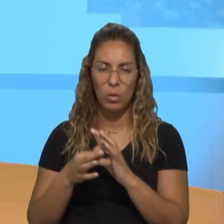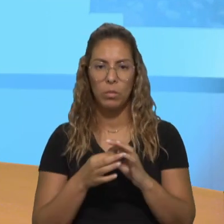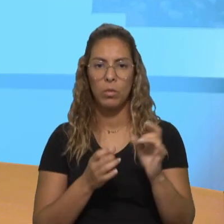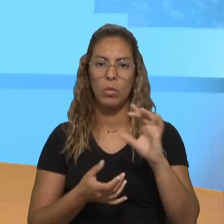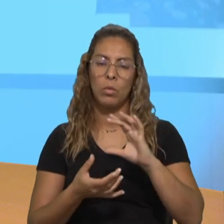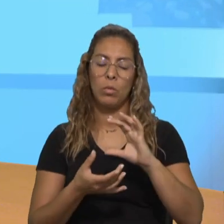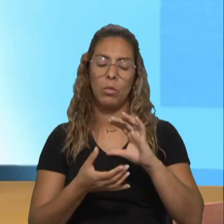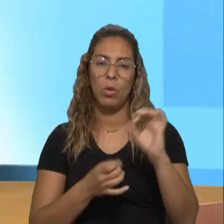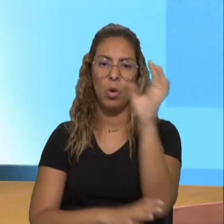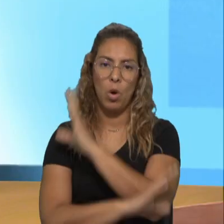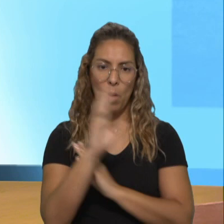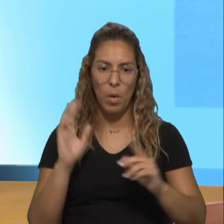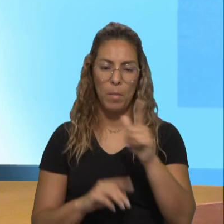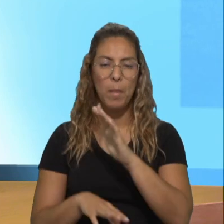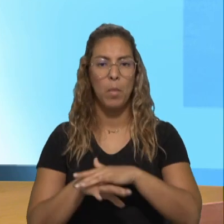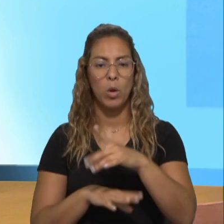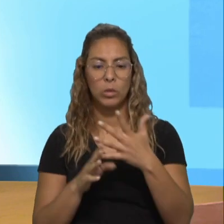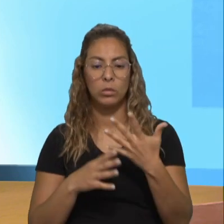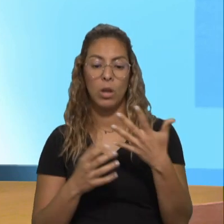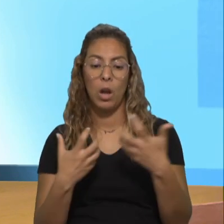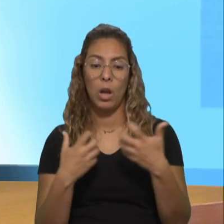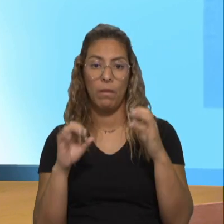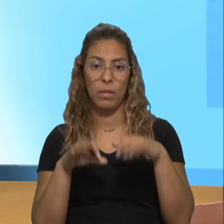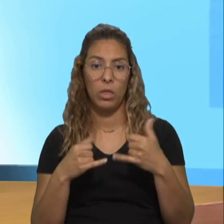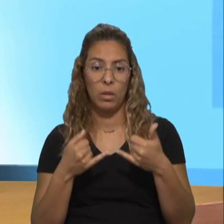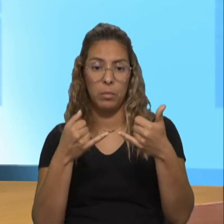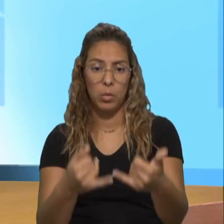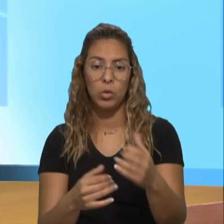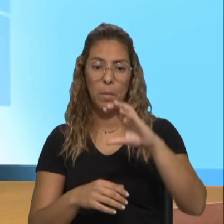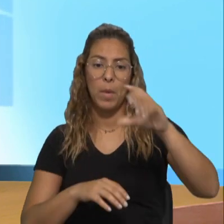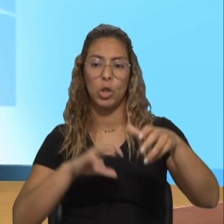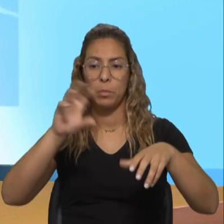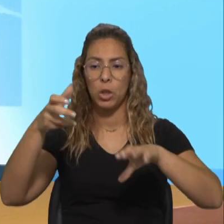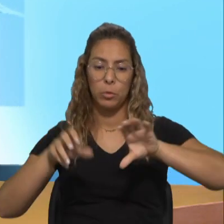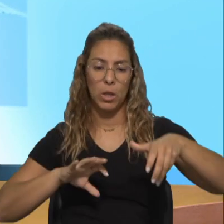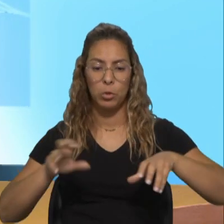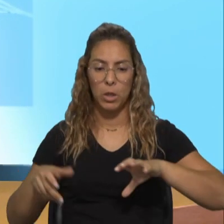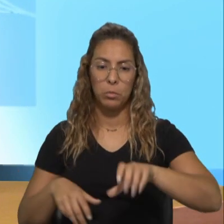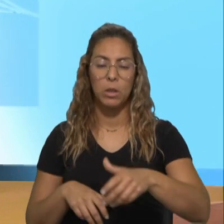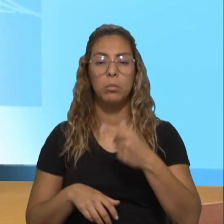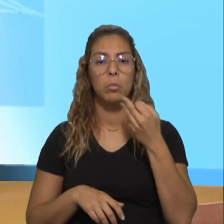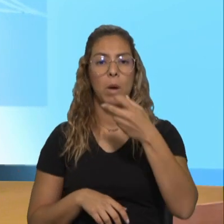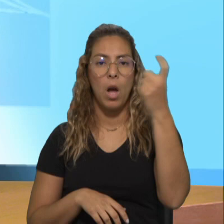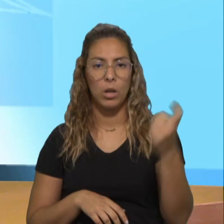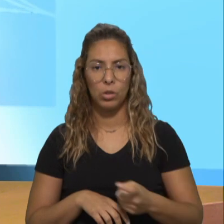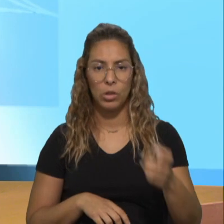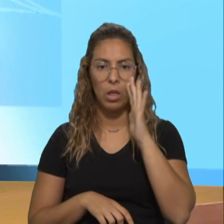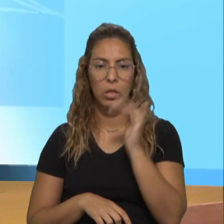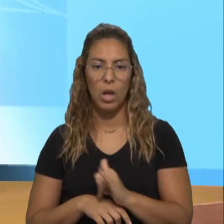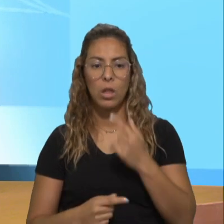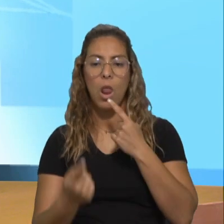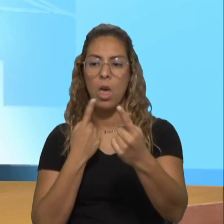pós-guerra, com o início de um projeto de alguns países que se foi alargando, com um projeto de paz, de encontro, de